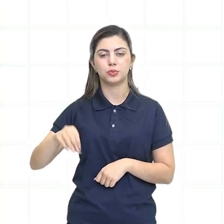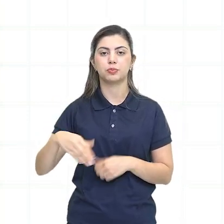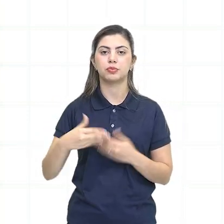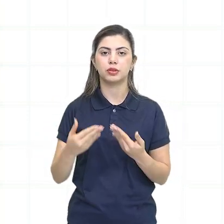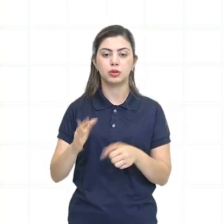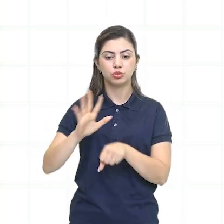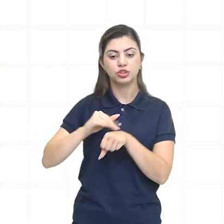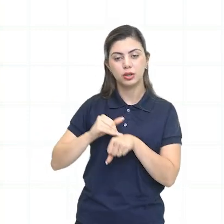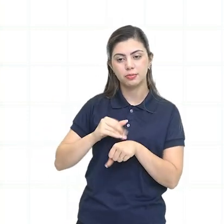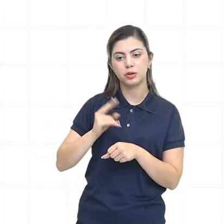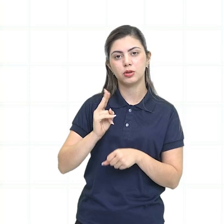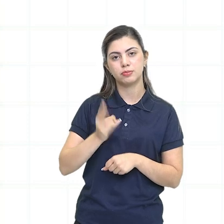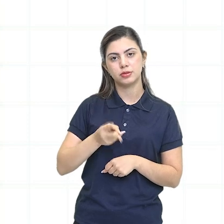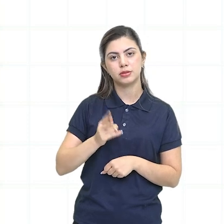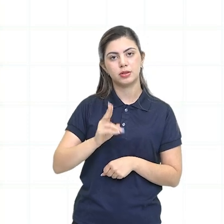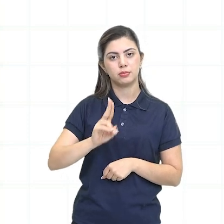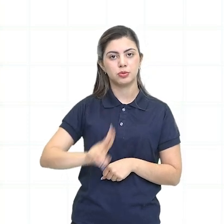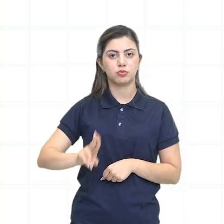vírgula.